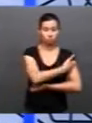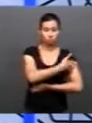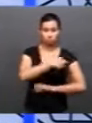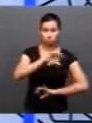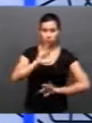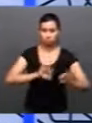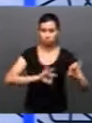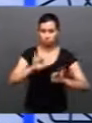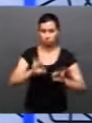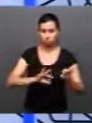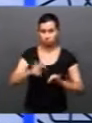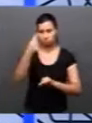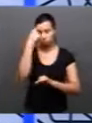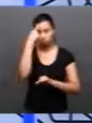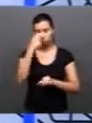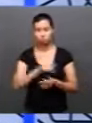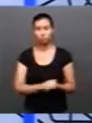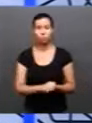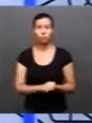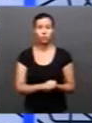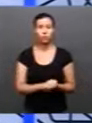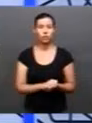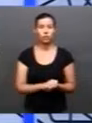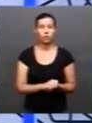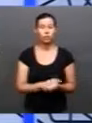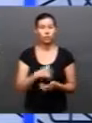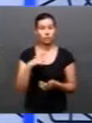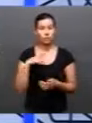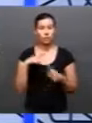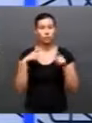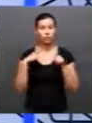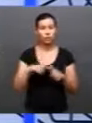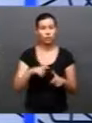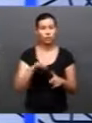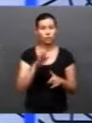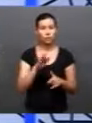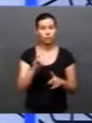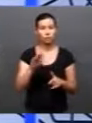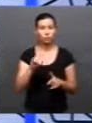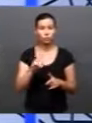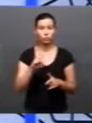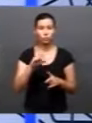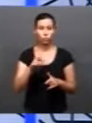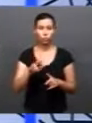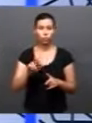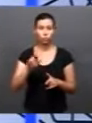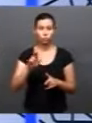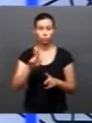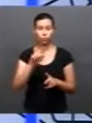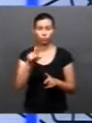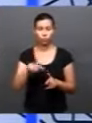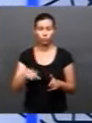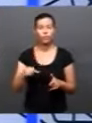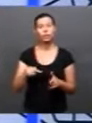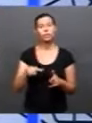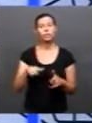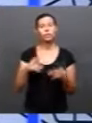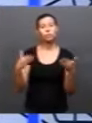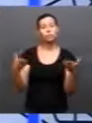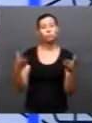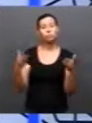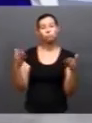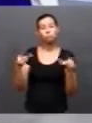sendo pensada lá, produzida pela Fiocruz do Rio de Janeiro, que não esteja disponível nos postos de saúde. Nós não podemos falar